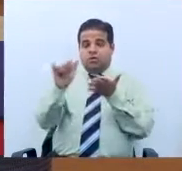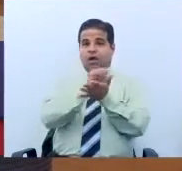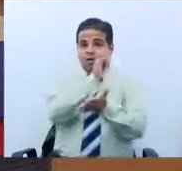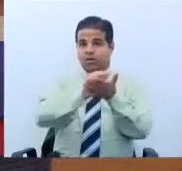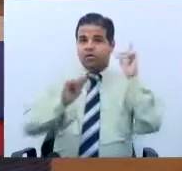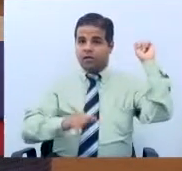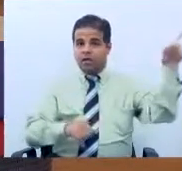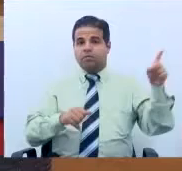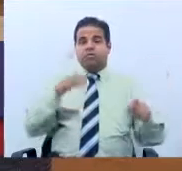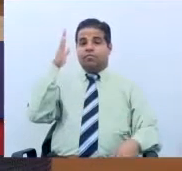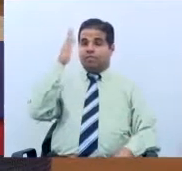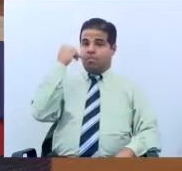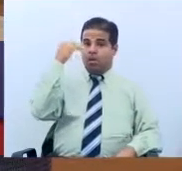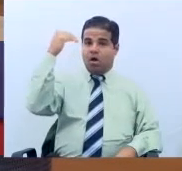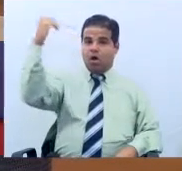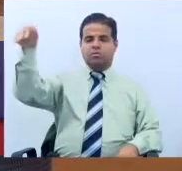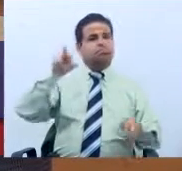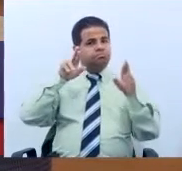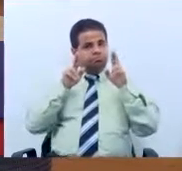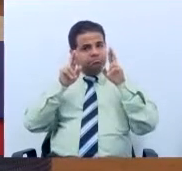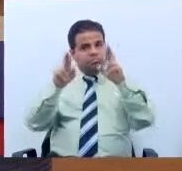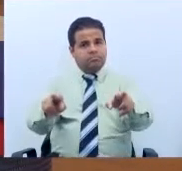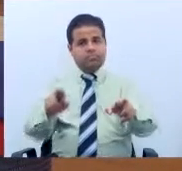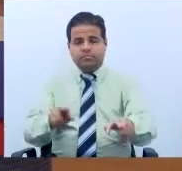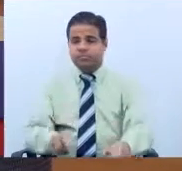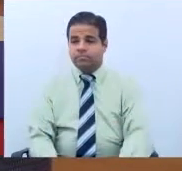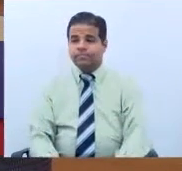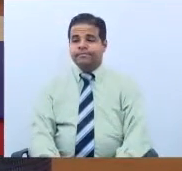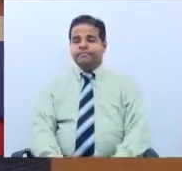né, conservador,